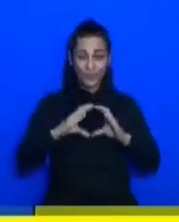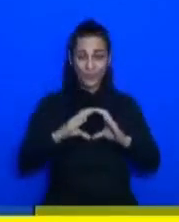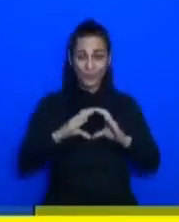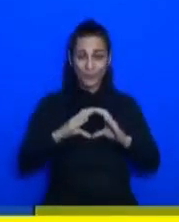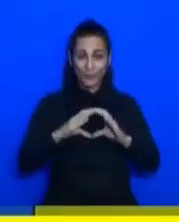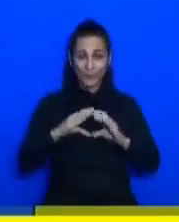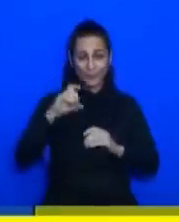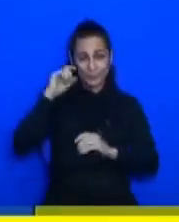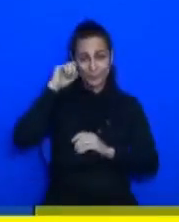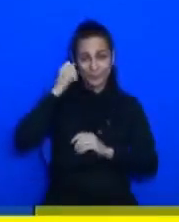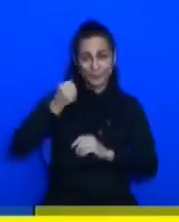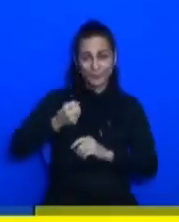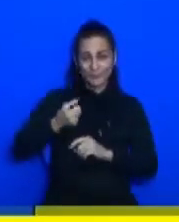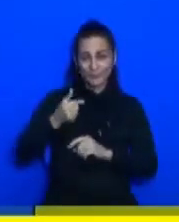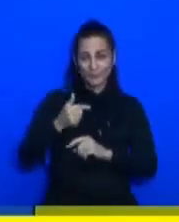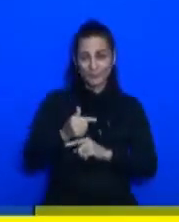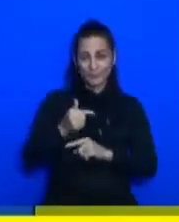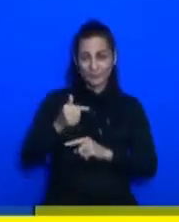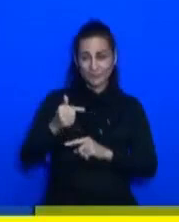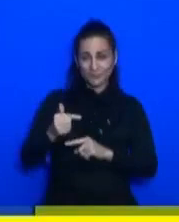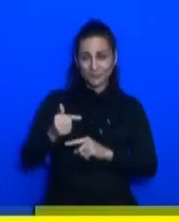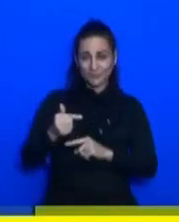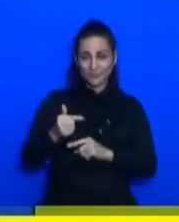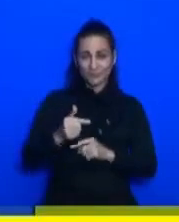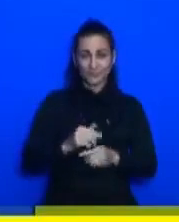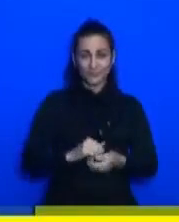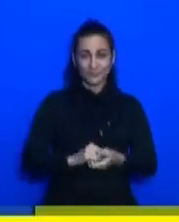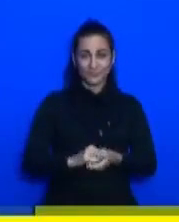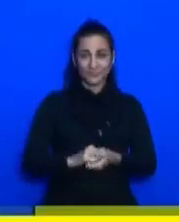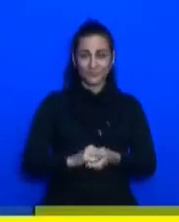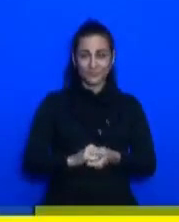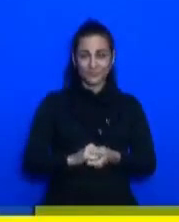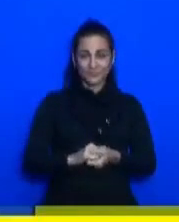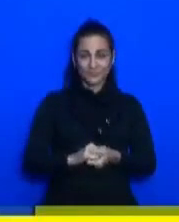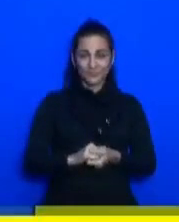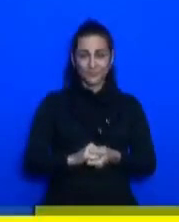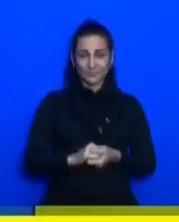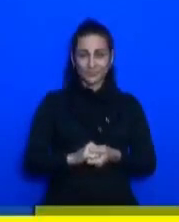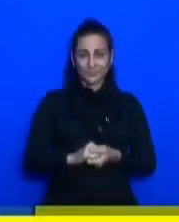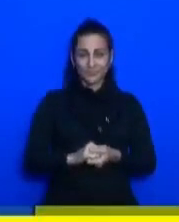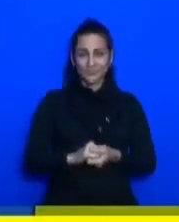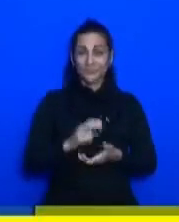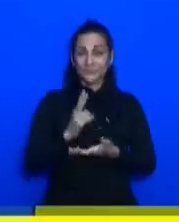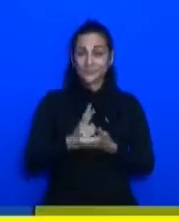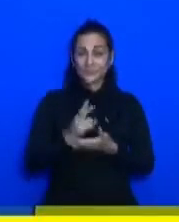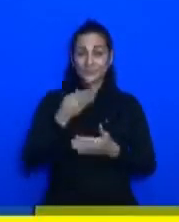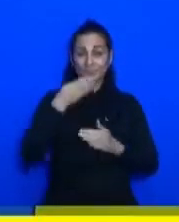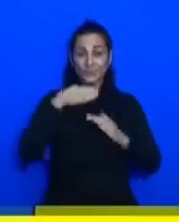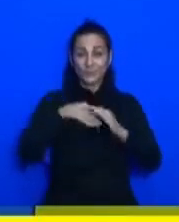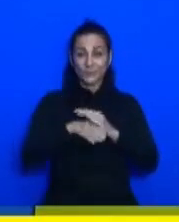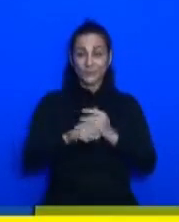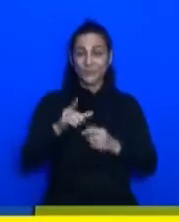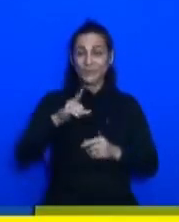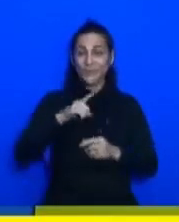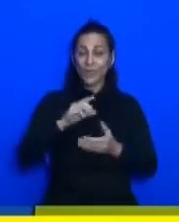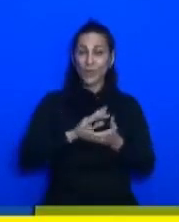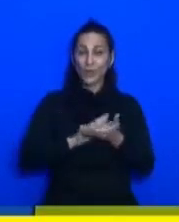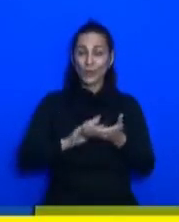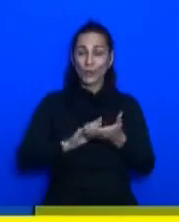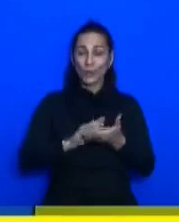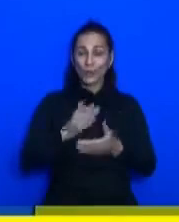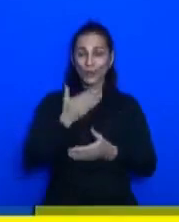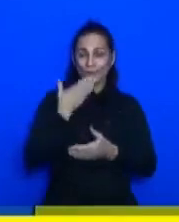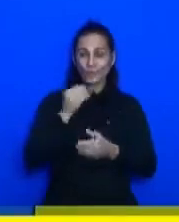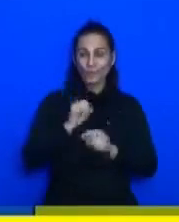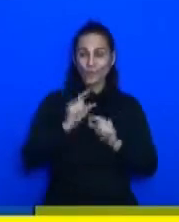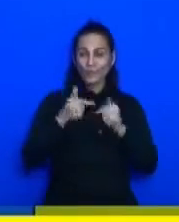Bola preta, número 77. Preta 77. Na sequência da Time Mania tem Loto